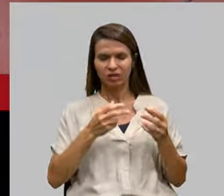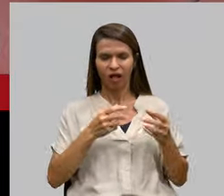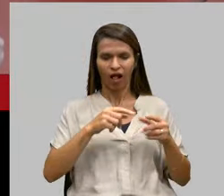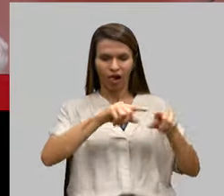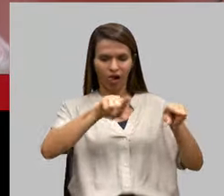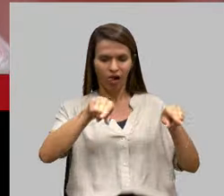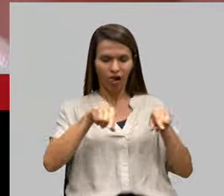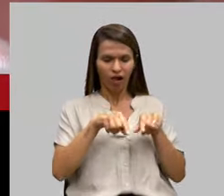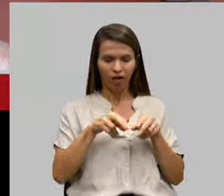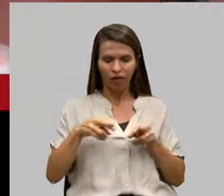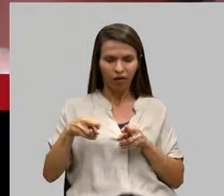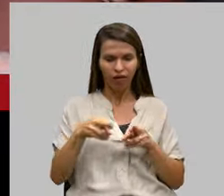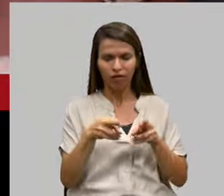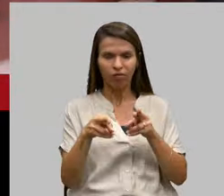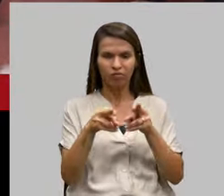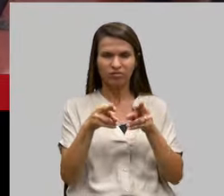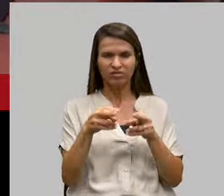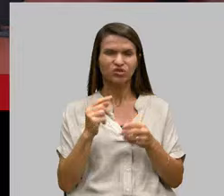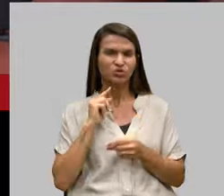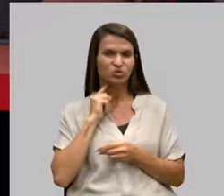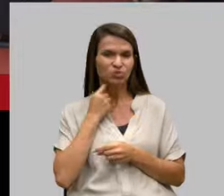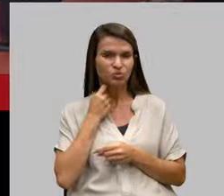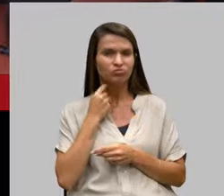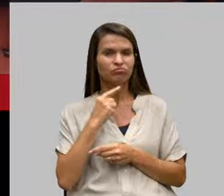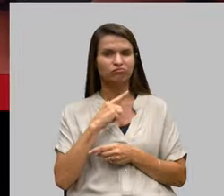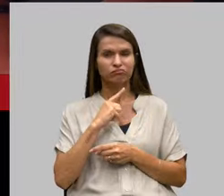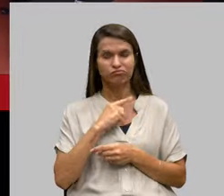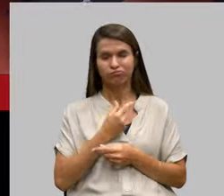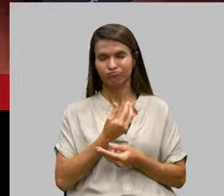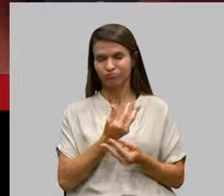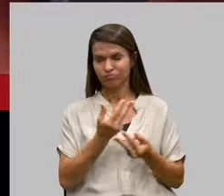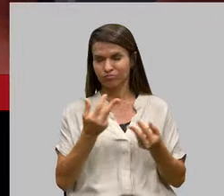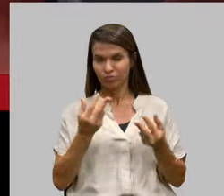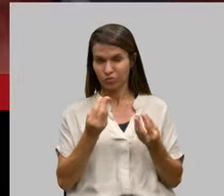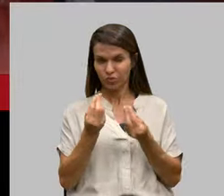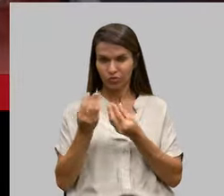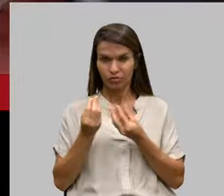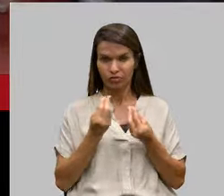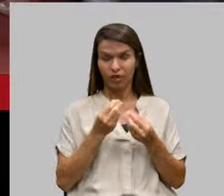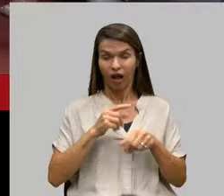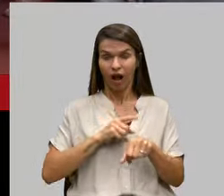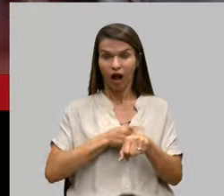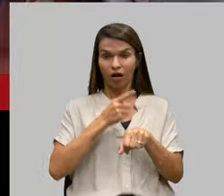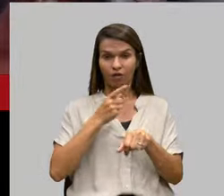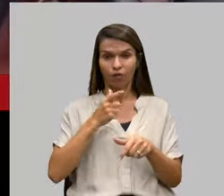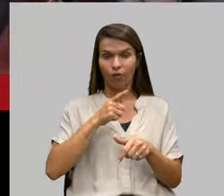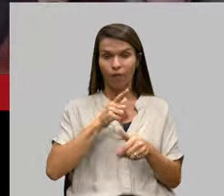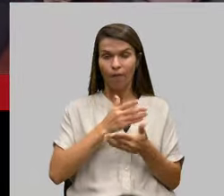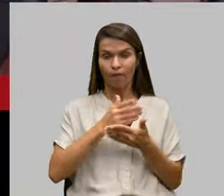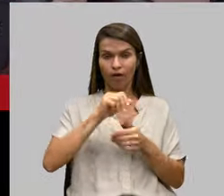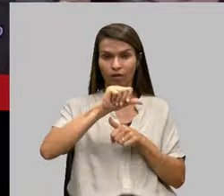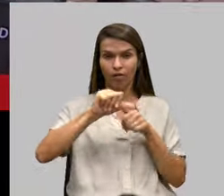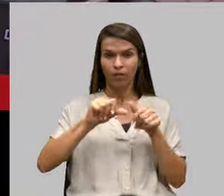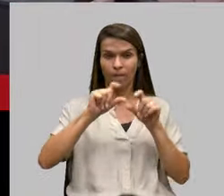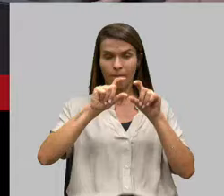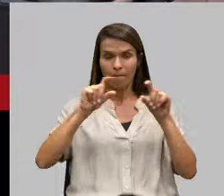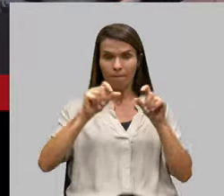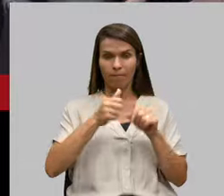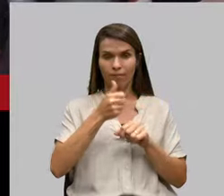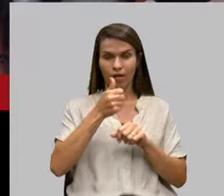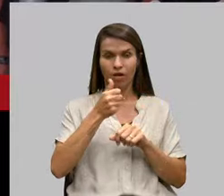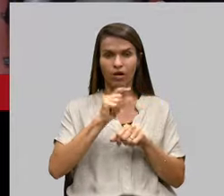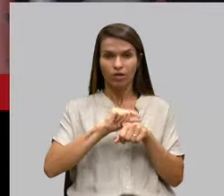de né impurezas tá na hora de nós começarmos a mudar o parágrafo primeiro do artigo